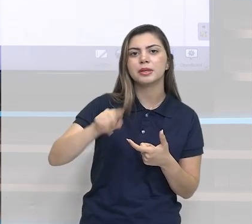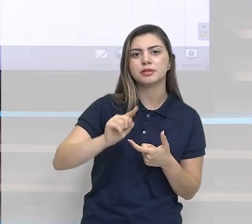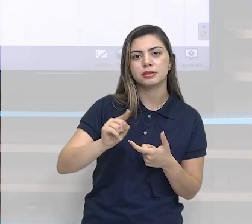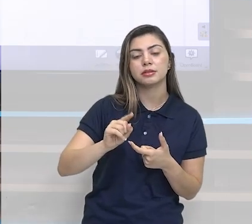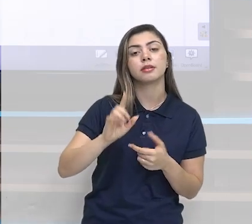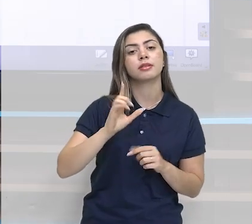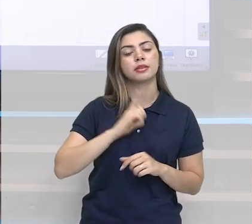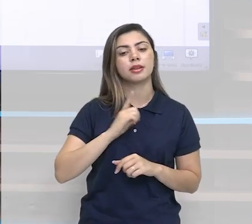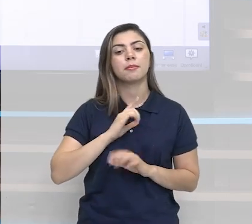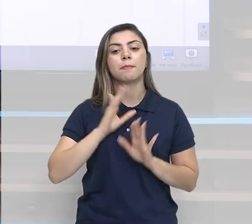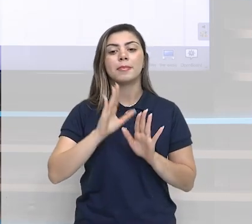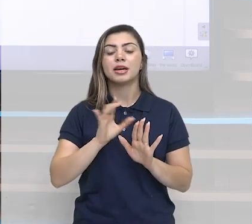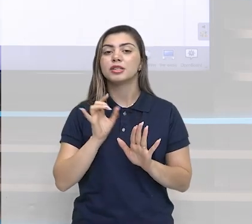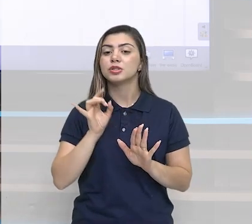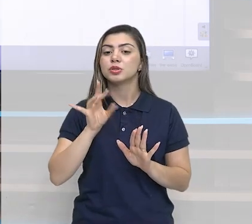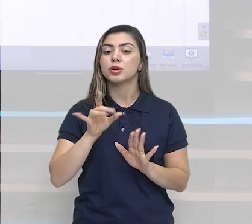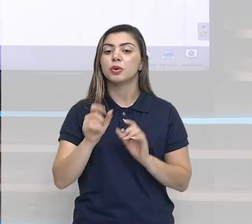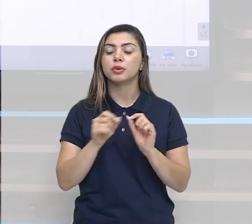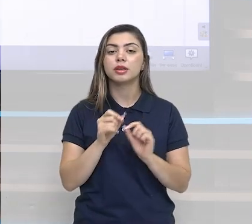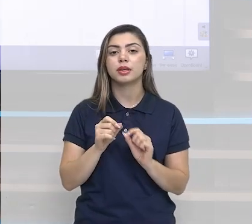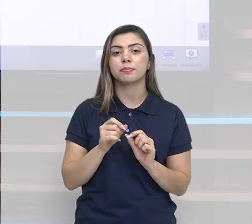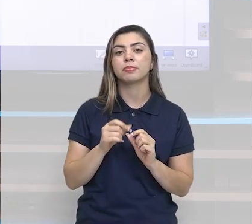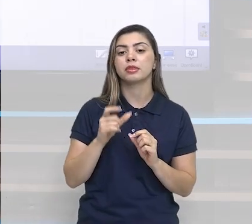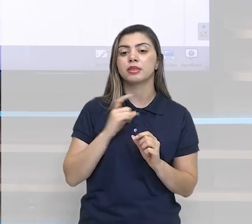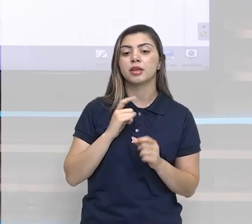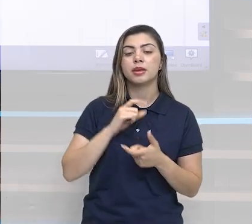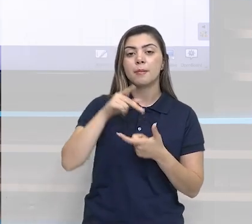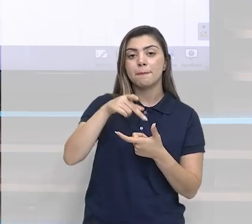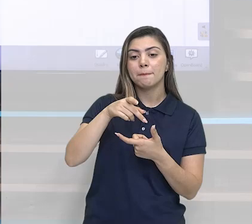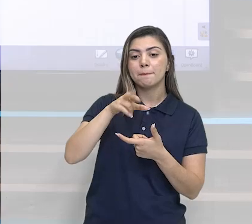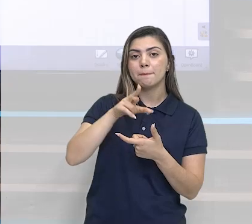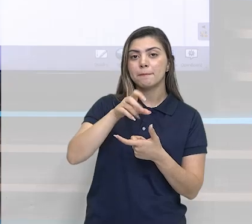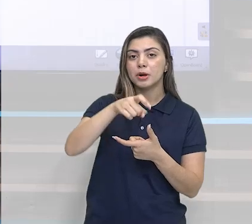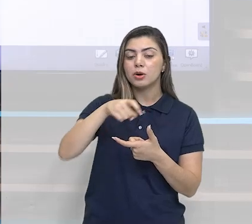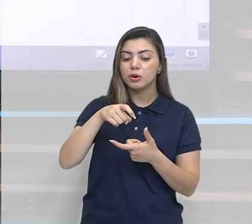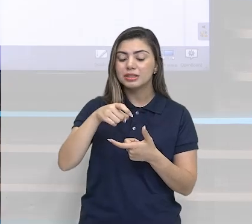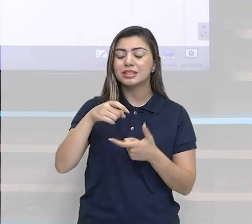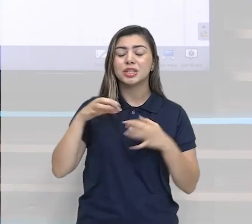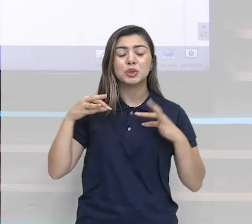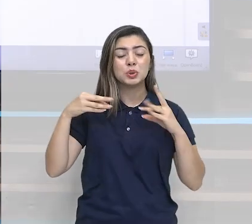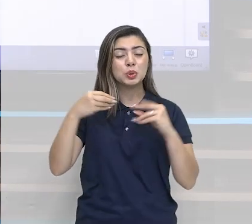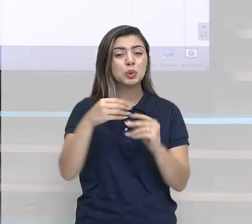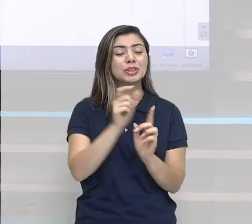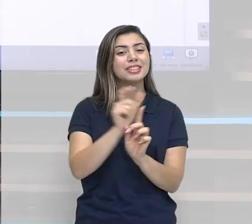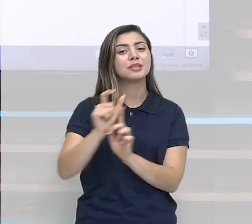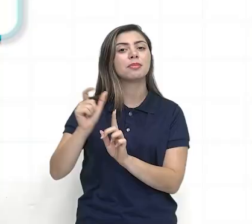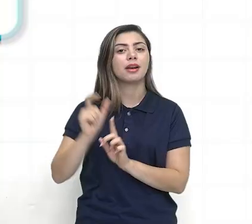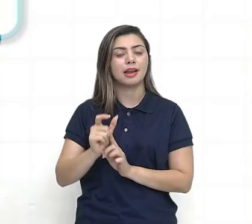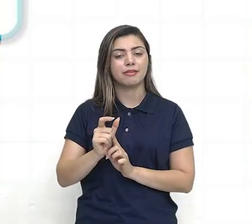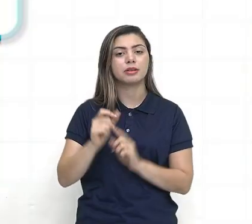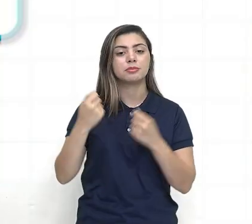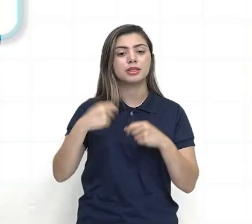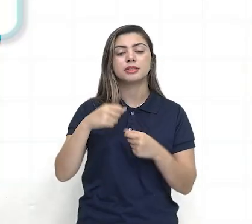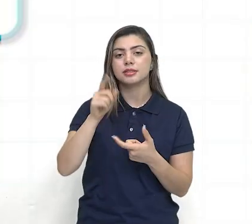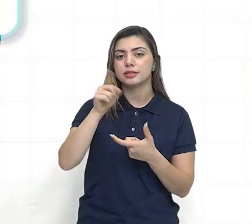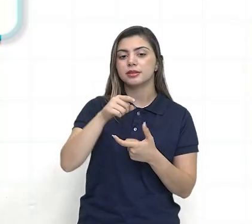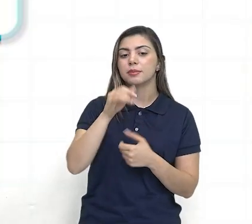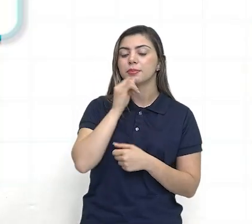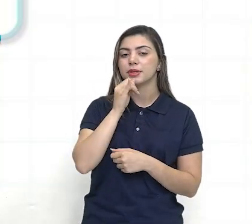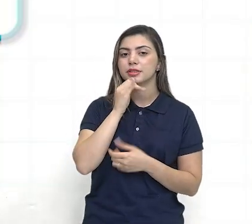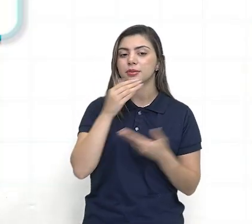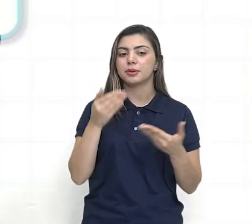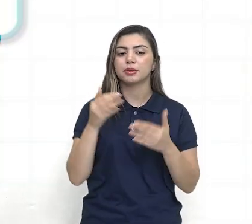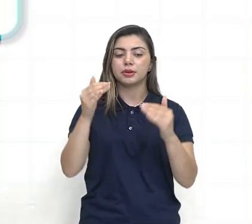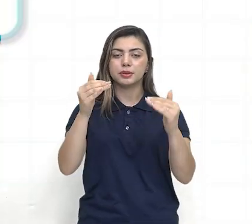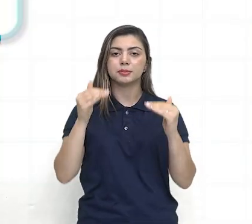Só as proparoxítonas, que não tem exceção não, todas são acentuadas, as proparoxítonas. Esse caso que nós vamos ver aqui,